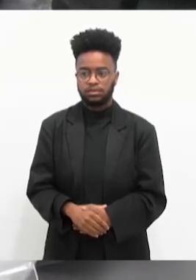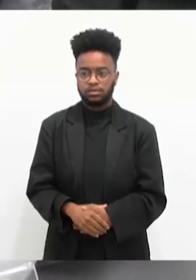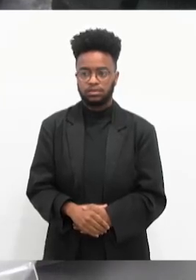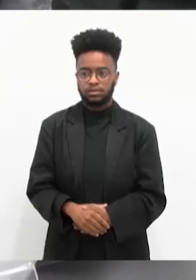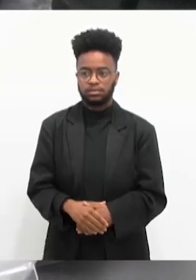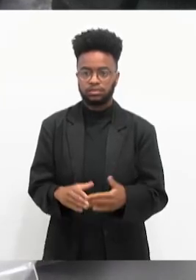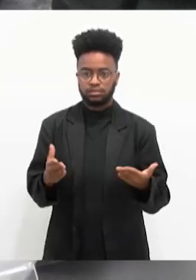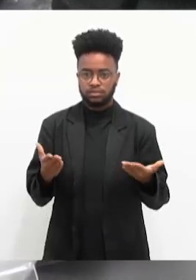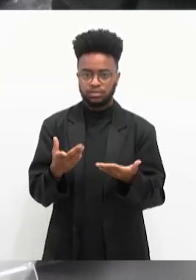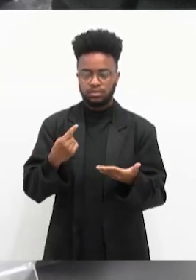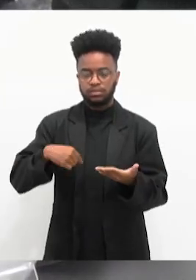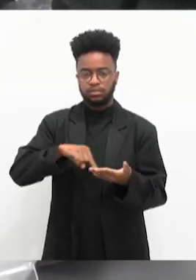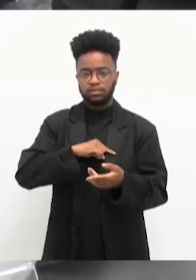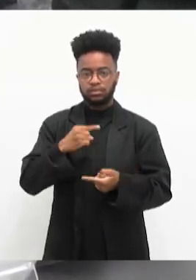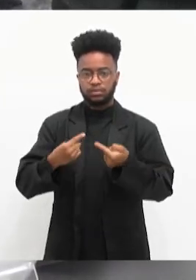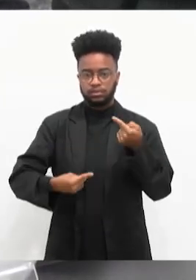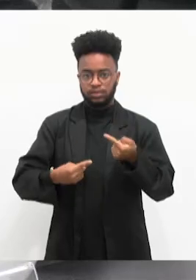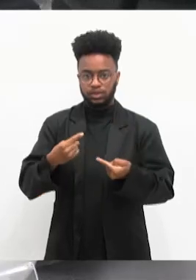Agora vamos discutir